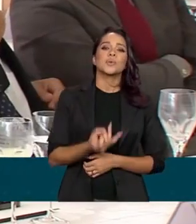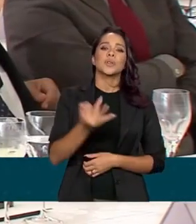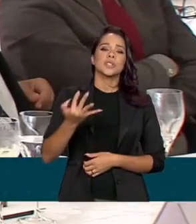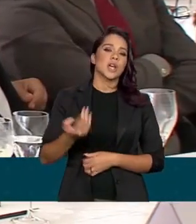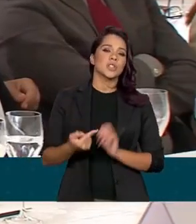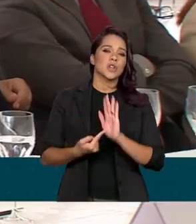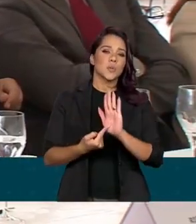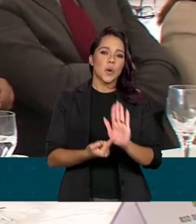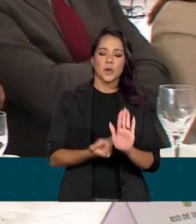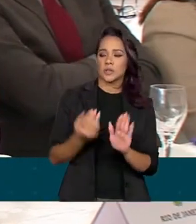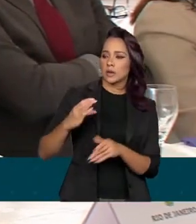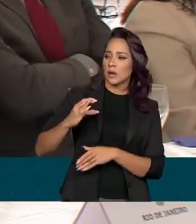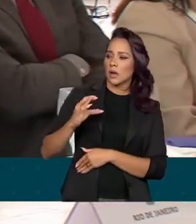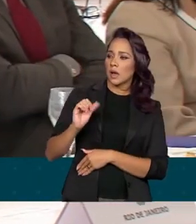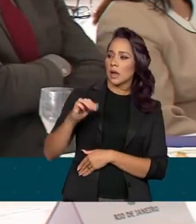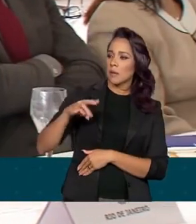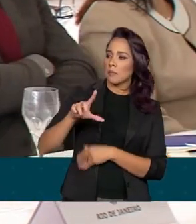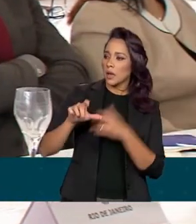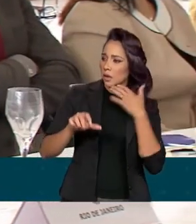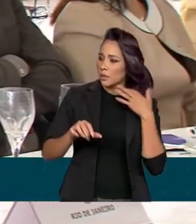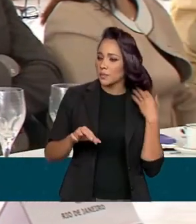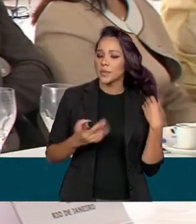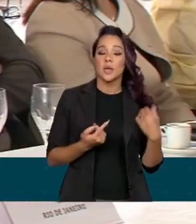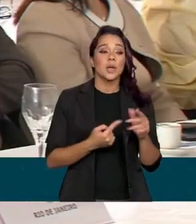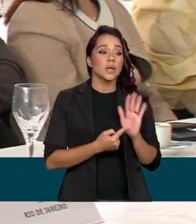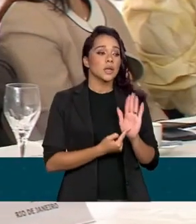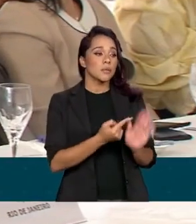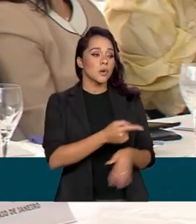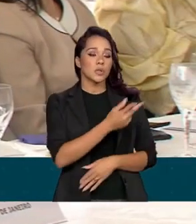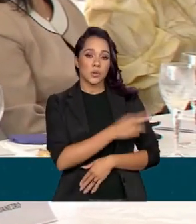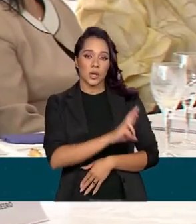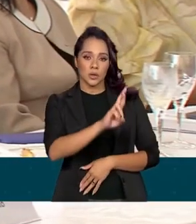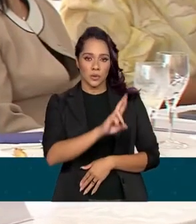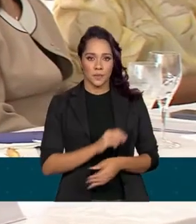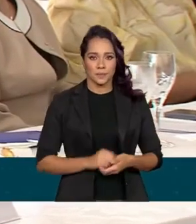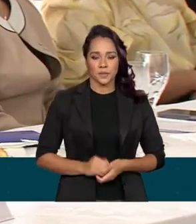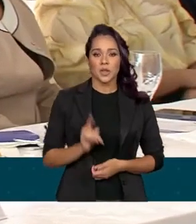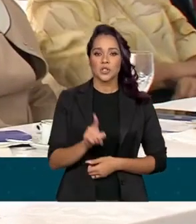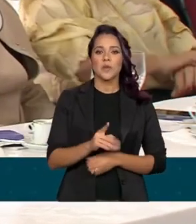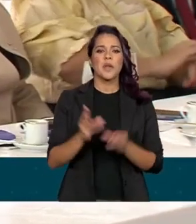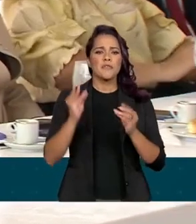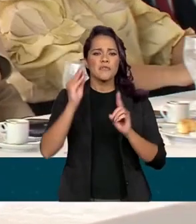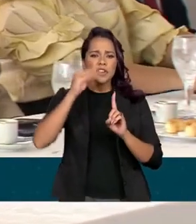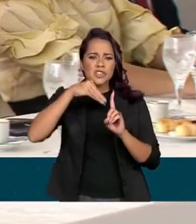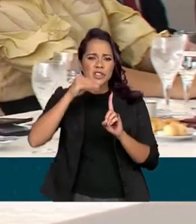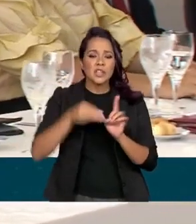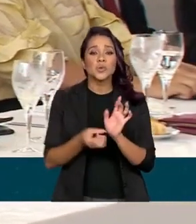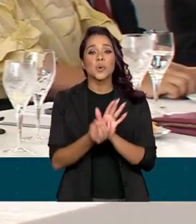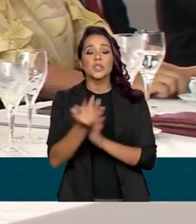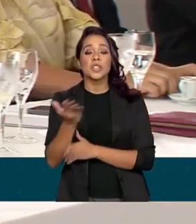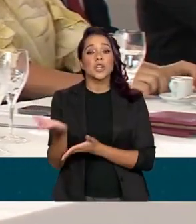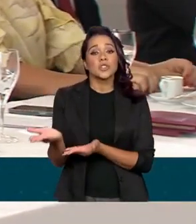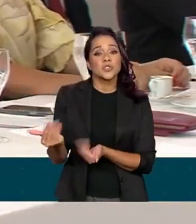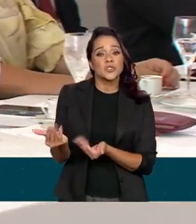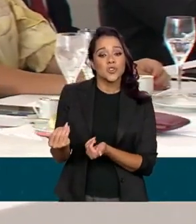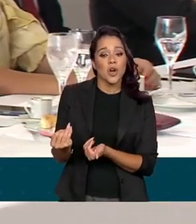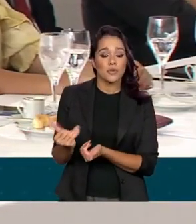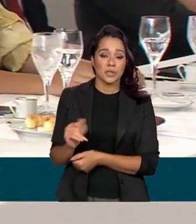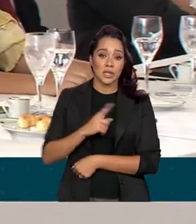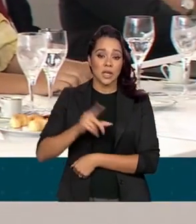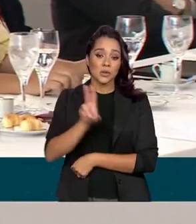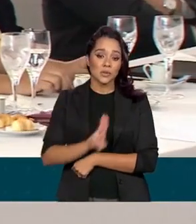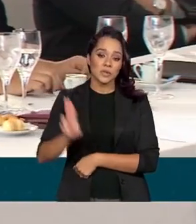que disse o companheiro Camilo, para o número que disse o companheiro reitor sobre a fragilidade da quantidade de jovens nossos que